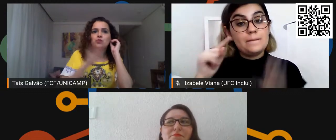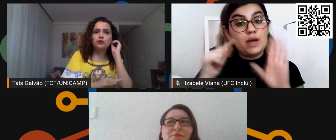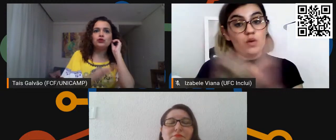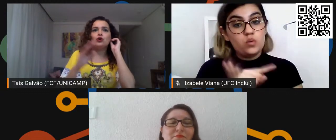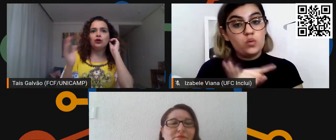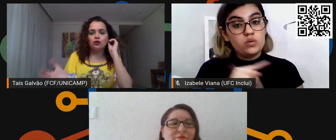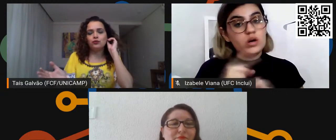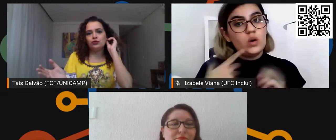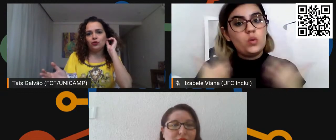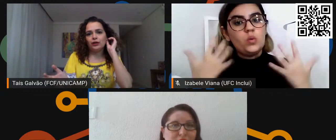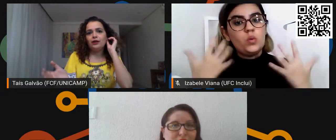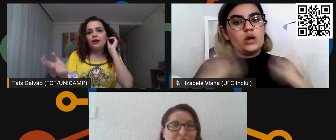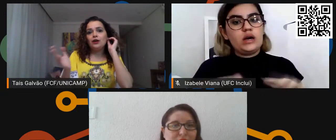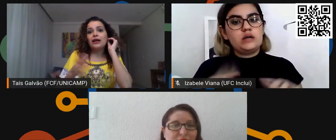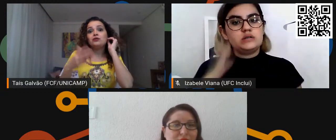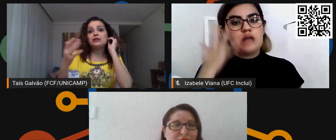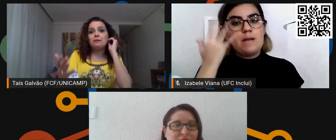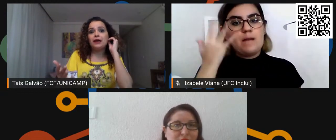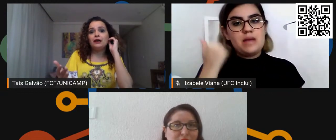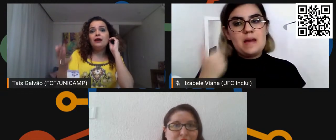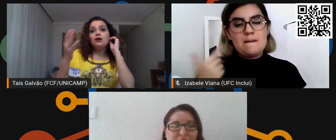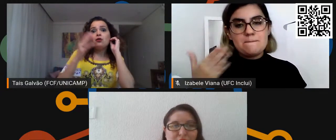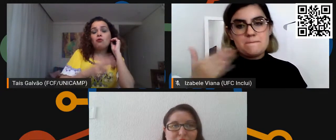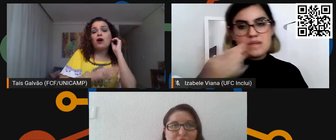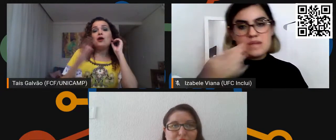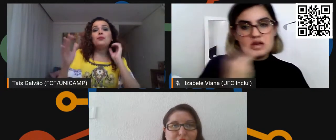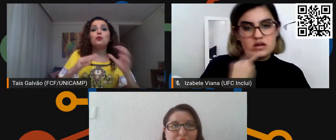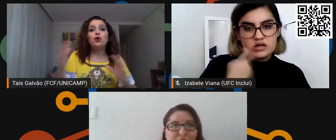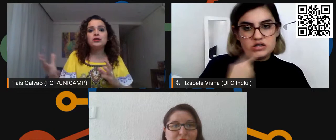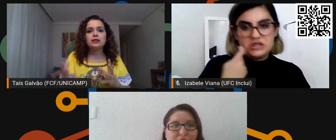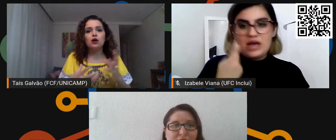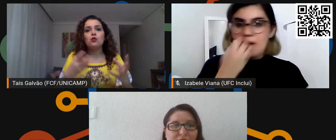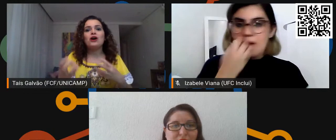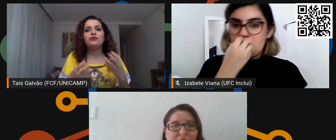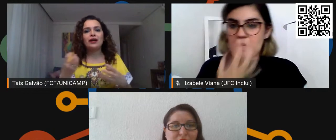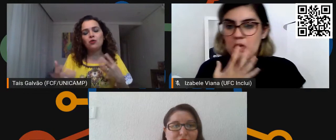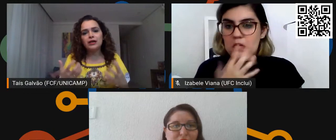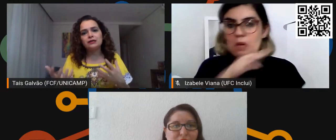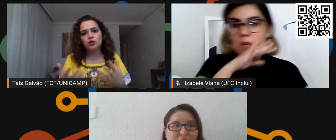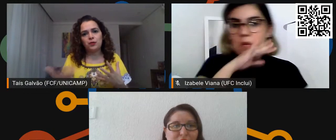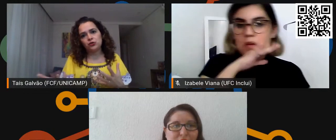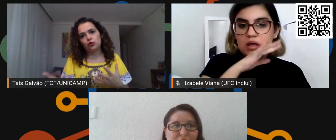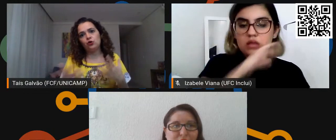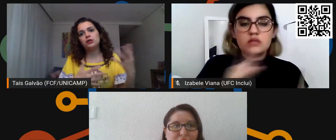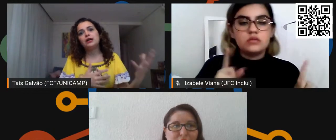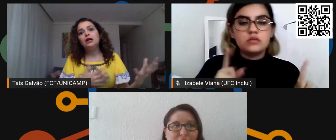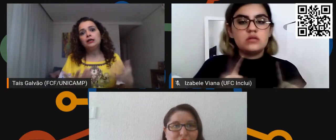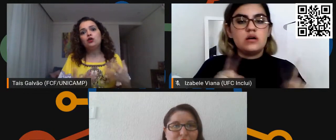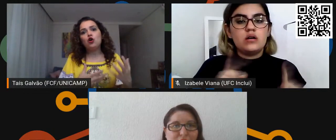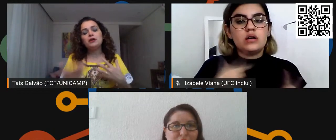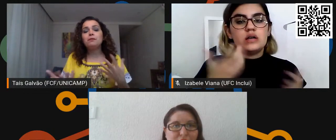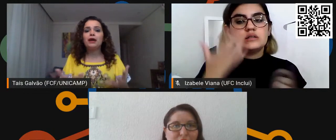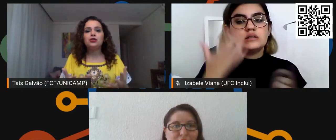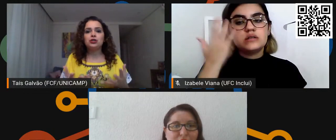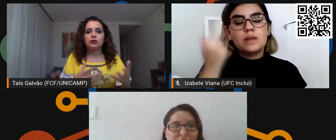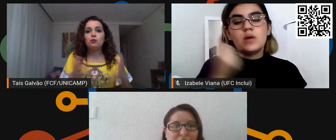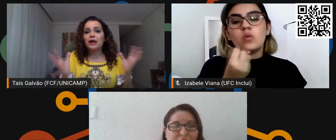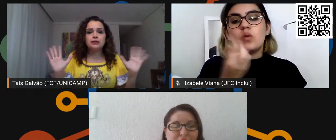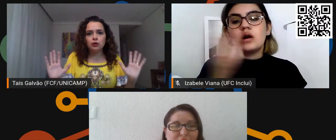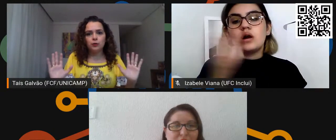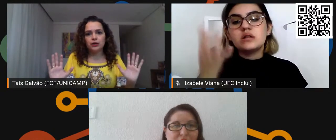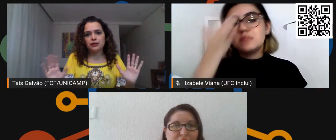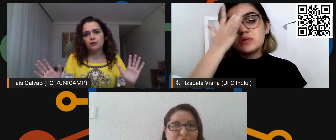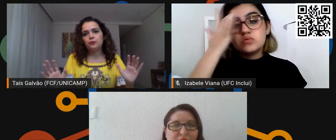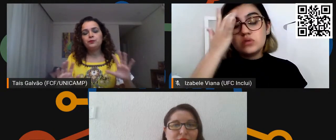saber se peixe funciona ou não funciona. Eu quero saber qual a proporção, qual a frequência de pessoas que comem peixe